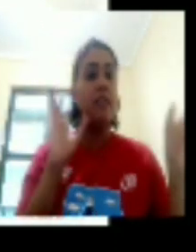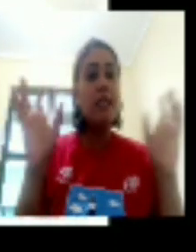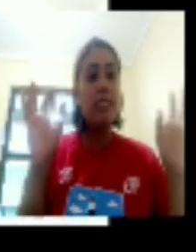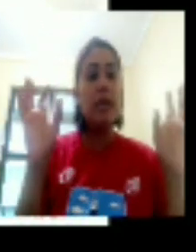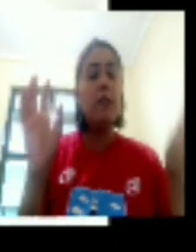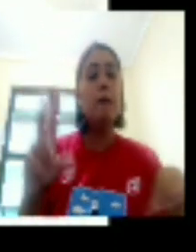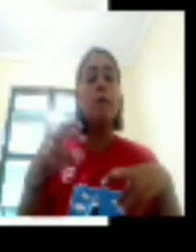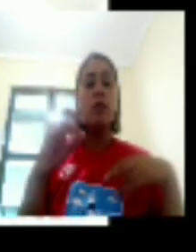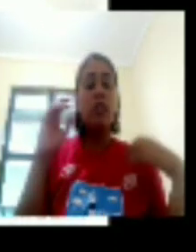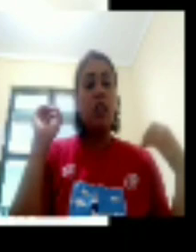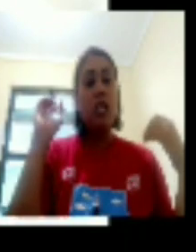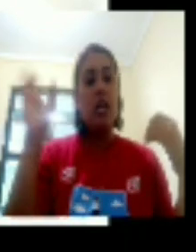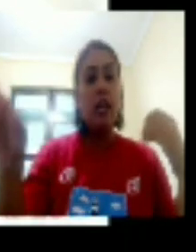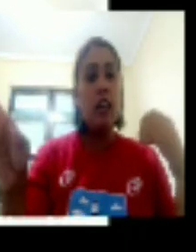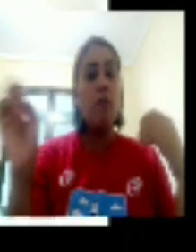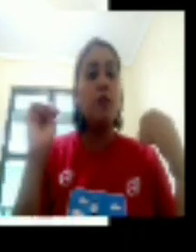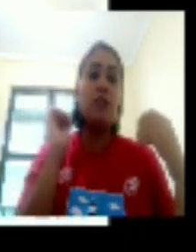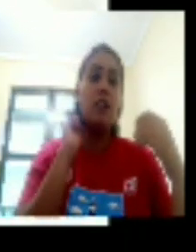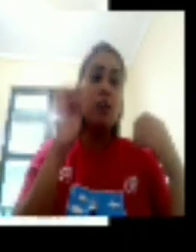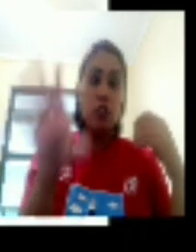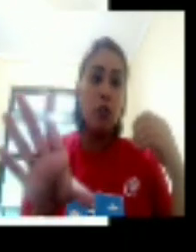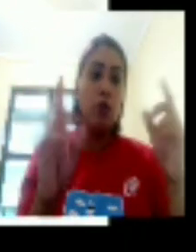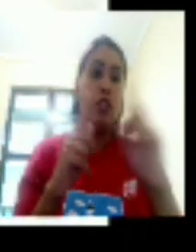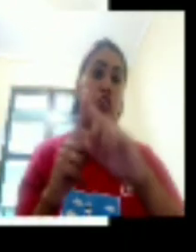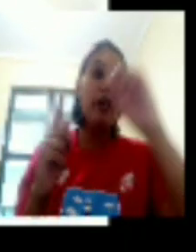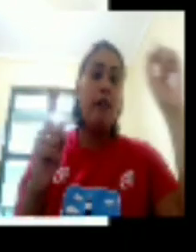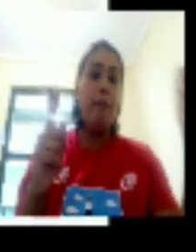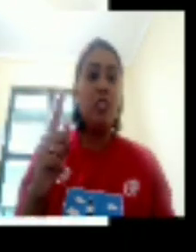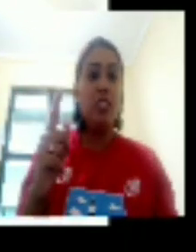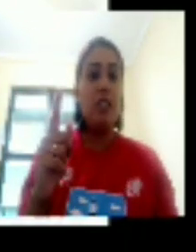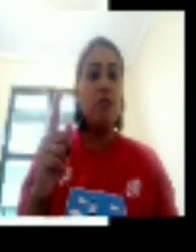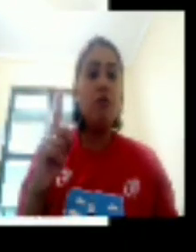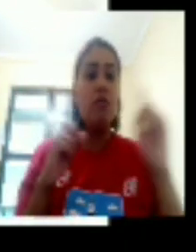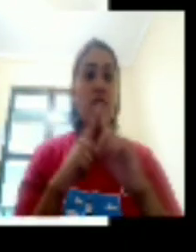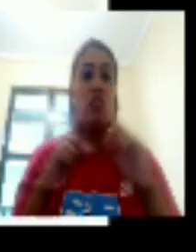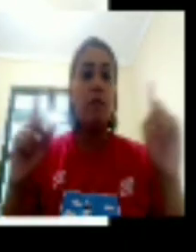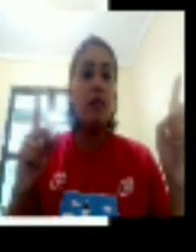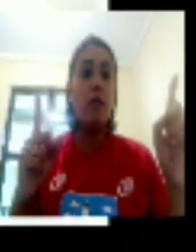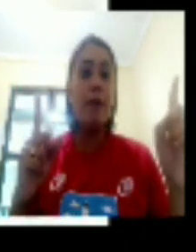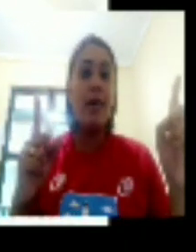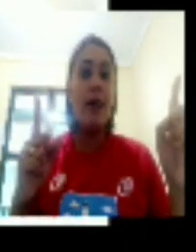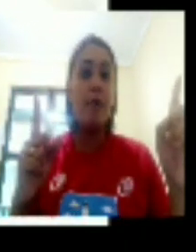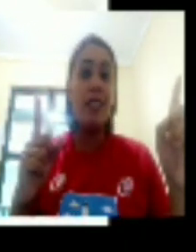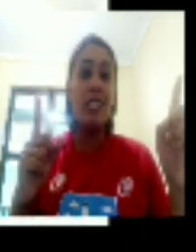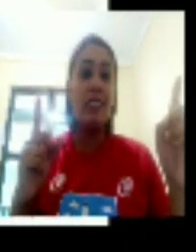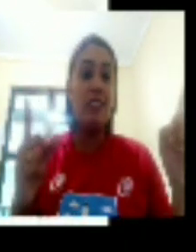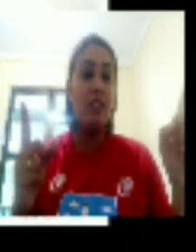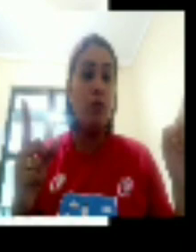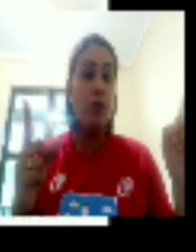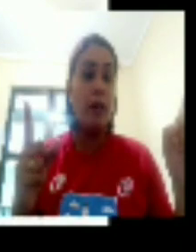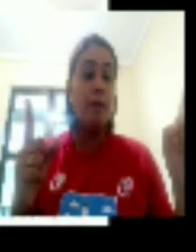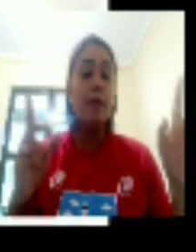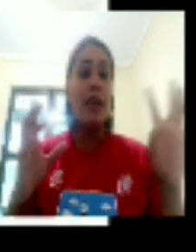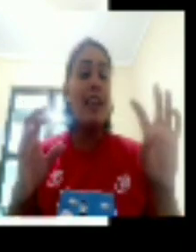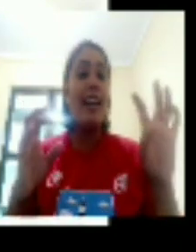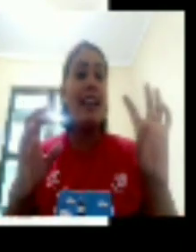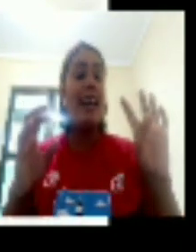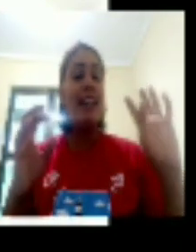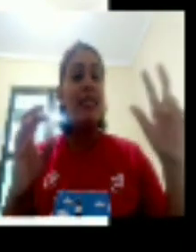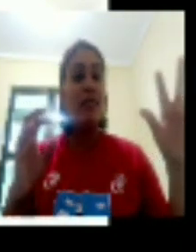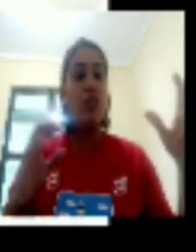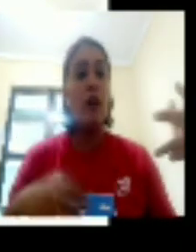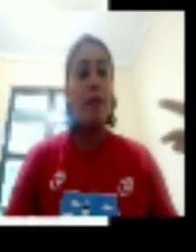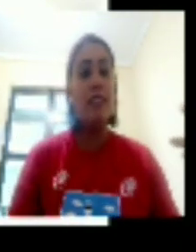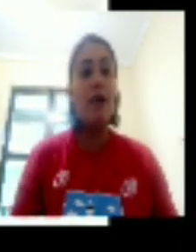essa transição de INAMPS, SUDES, para chegar ao SUS, a gente passou pela época da ditadura. E